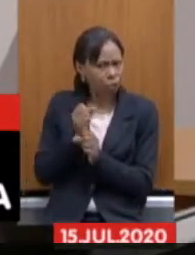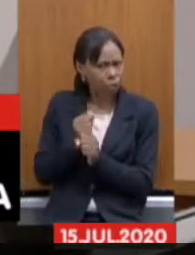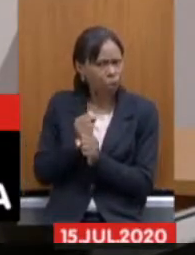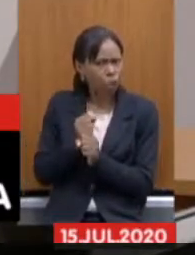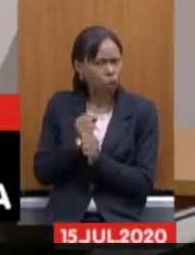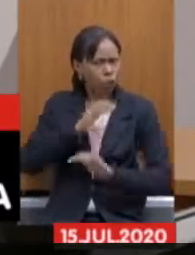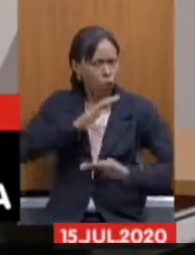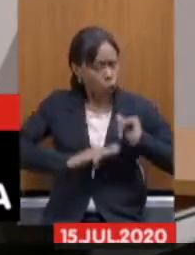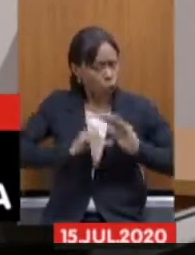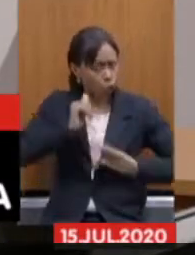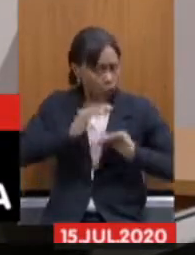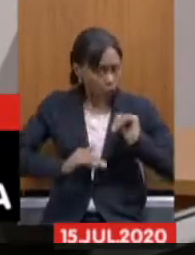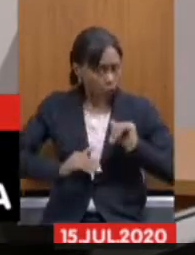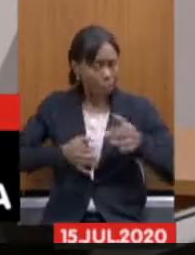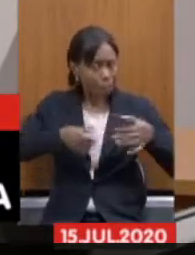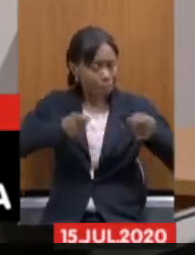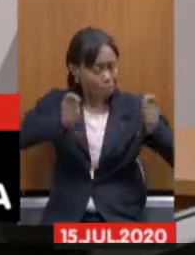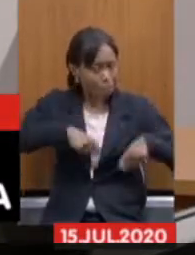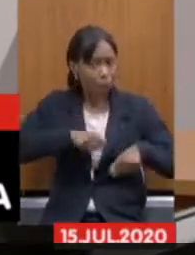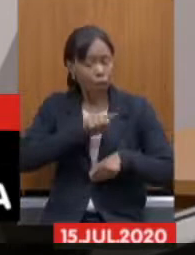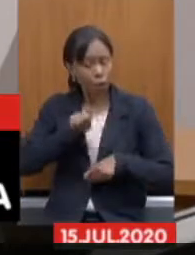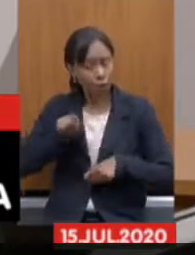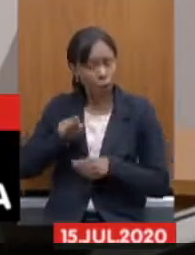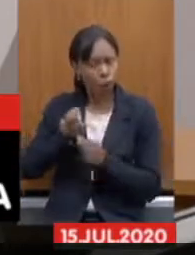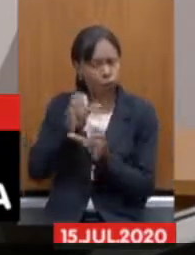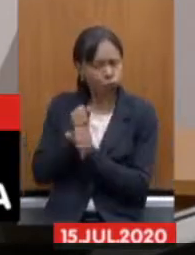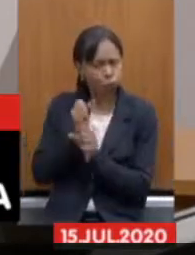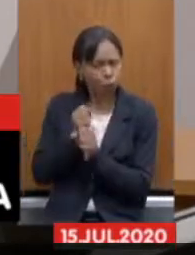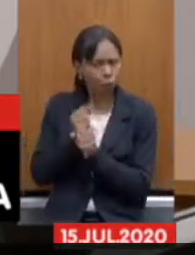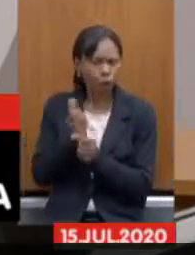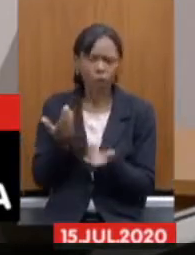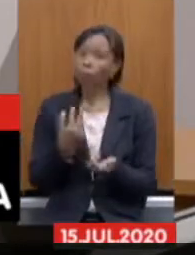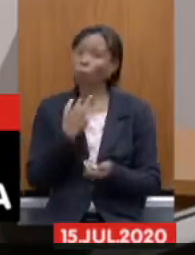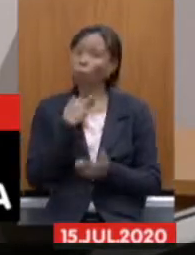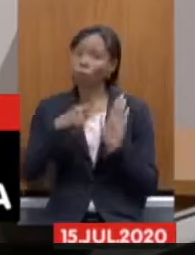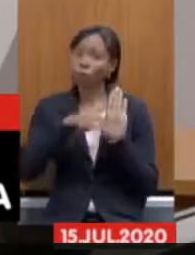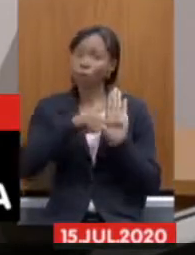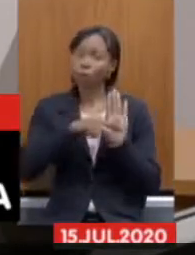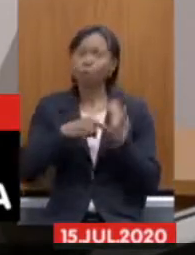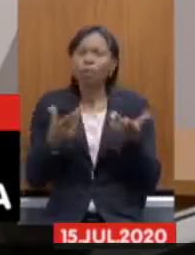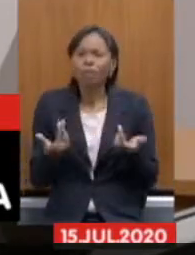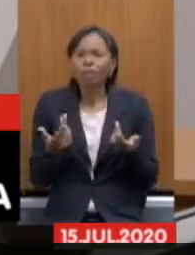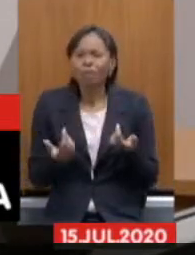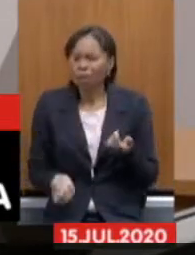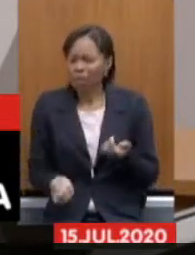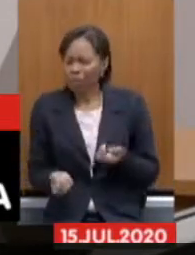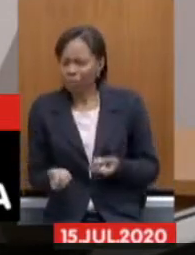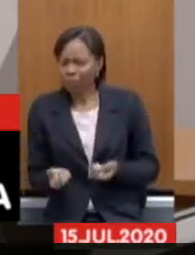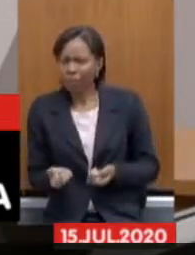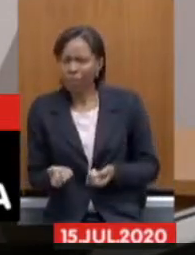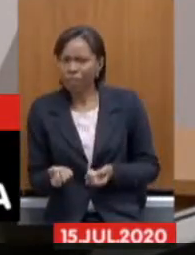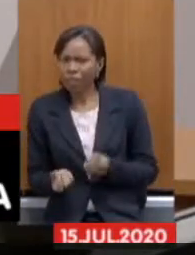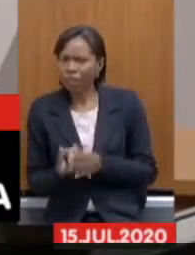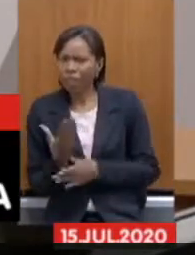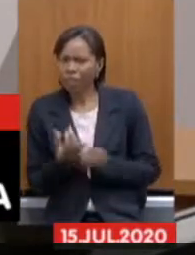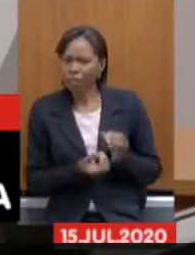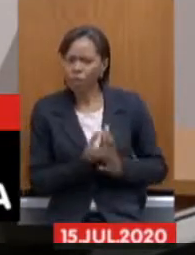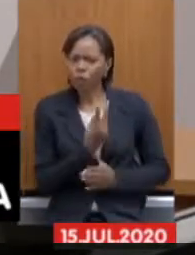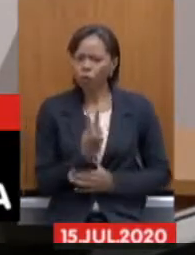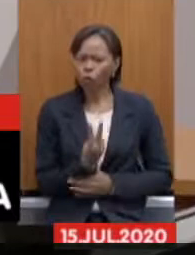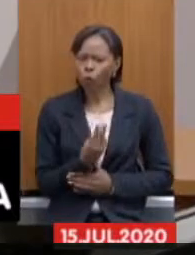para que a gente tu for na verdade não pode haver dest e eles colocam aqui dois fundos para que a na